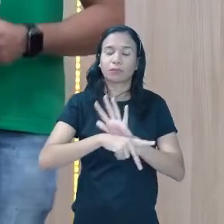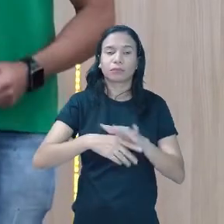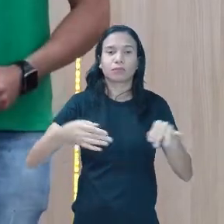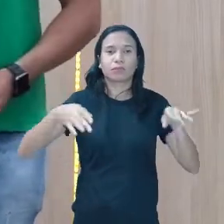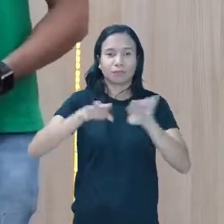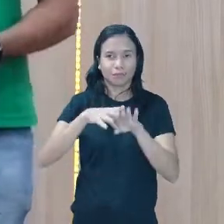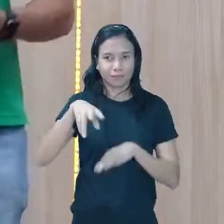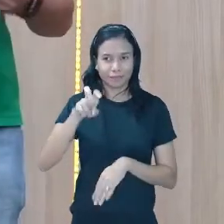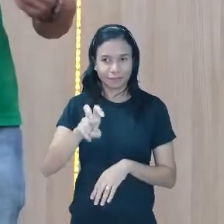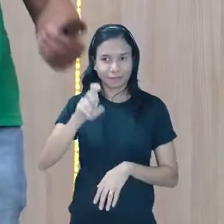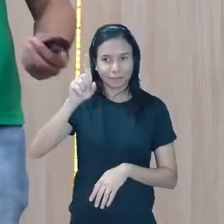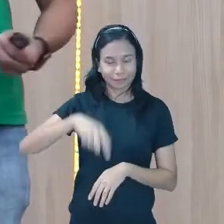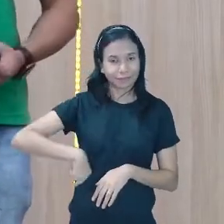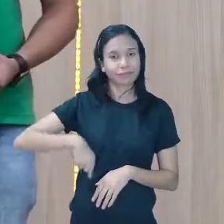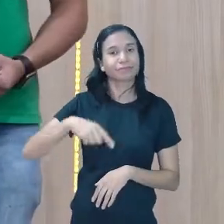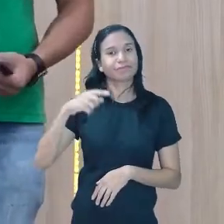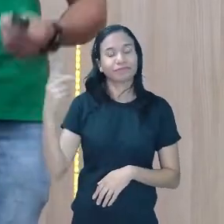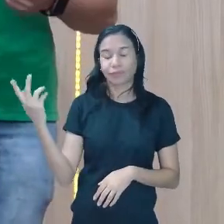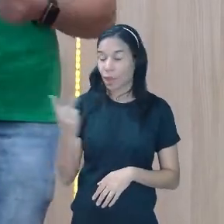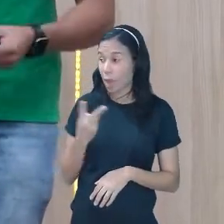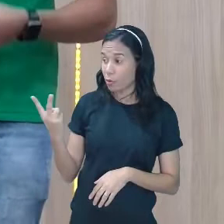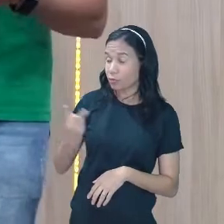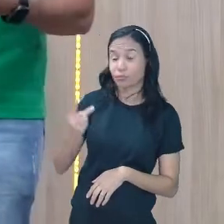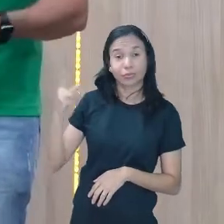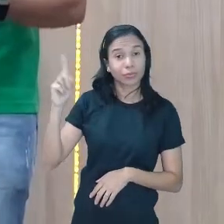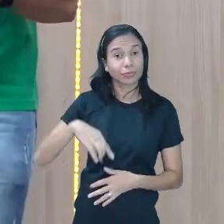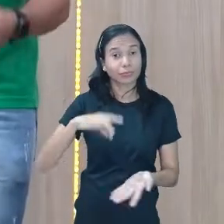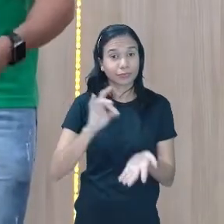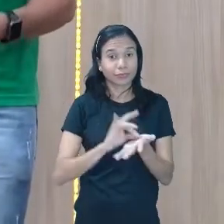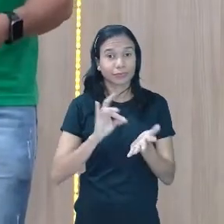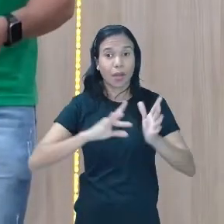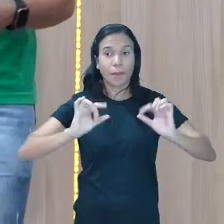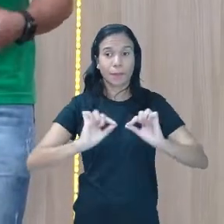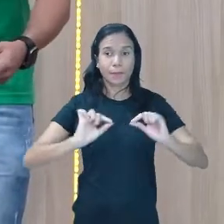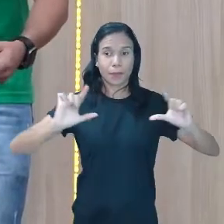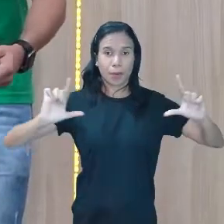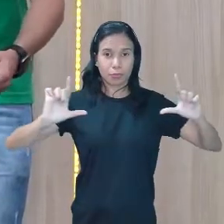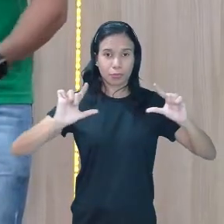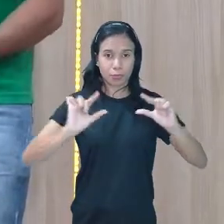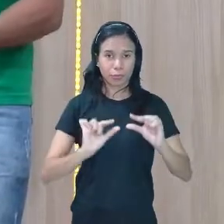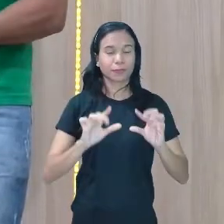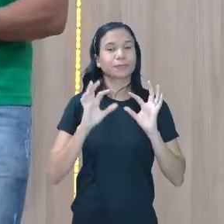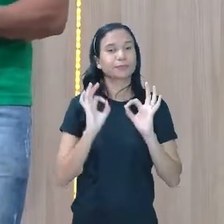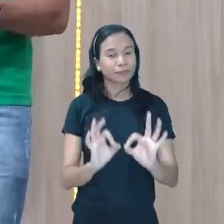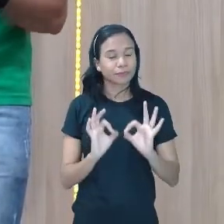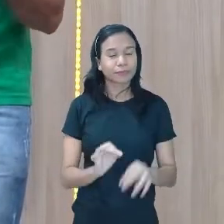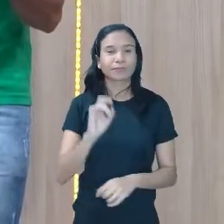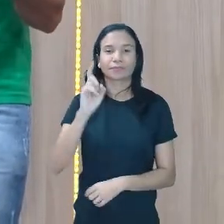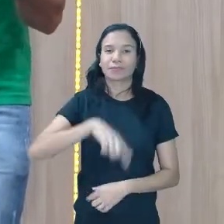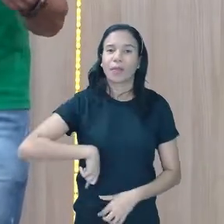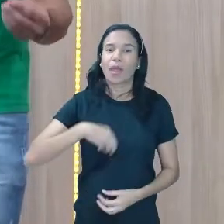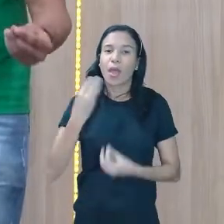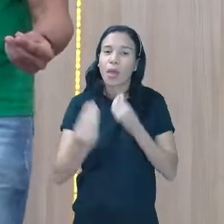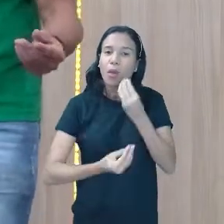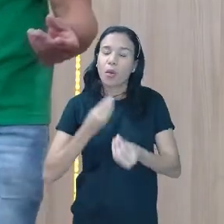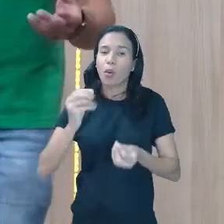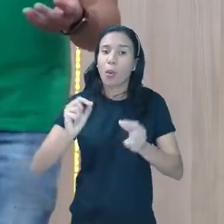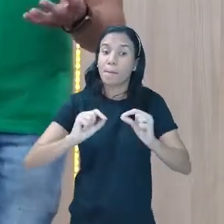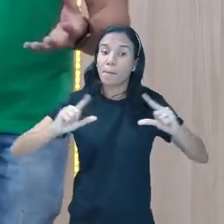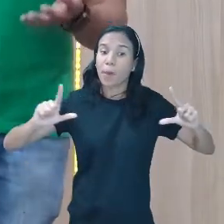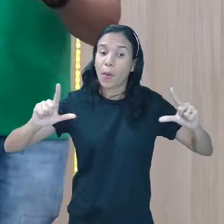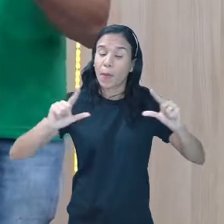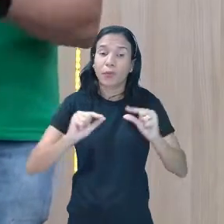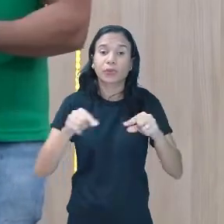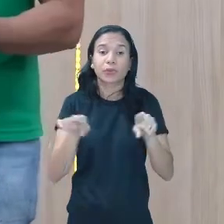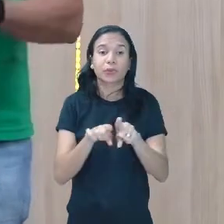para 5. Essas duas razões aí, elas são proporcionais. Então, essa é a ideia de proporção